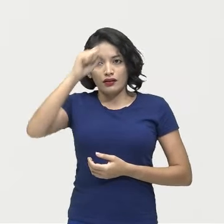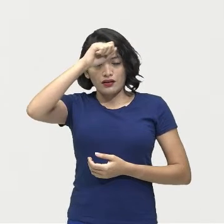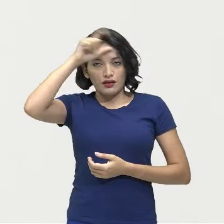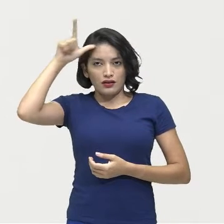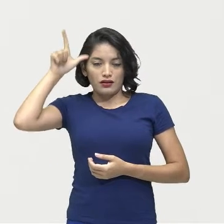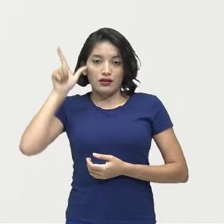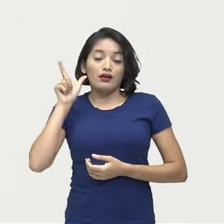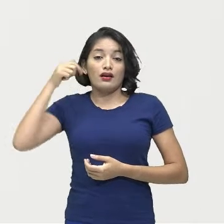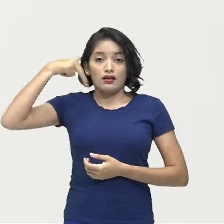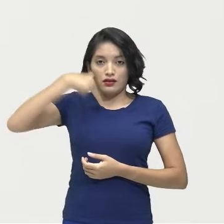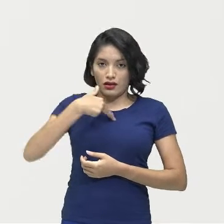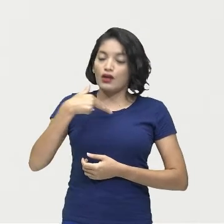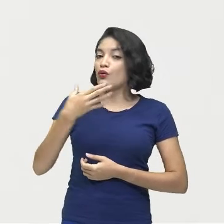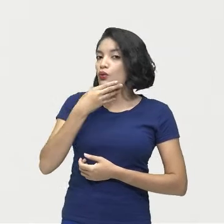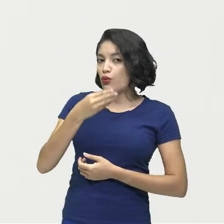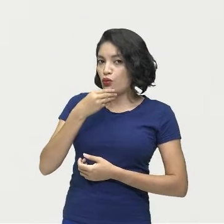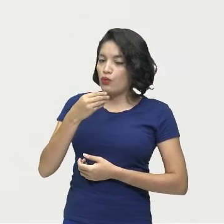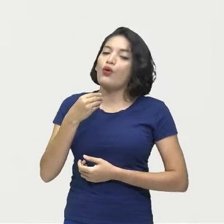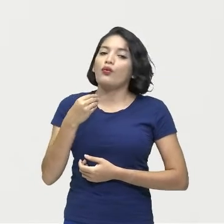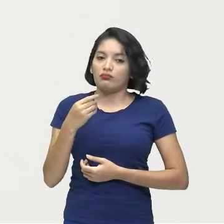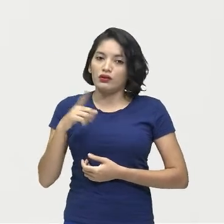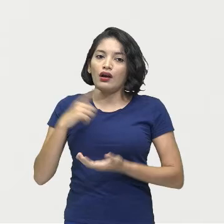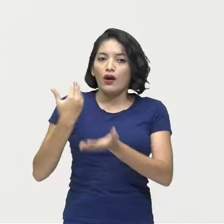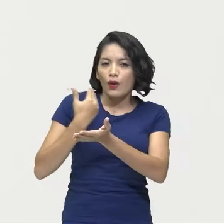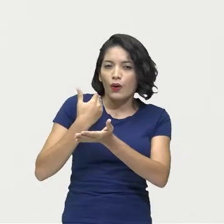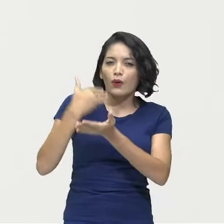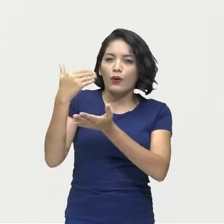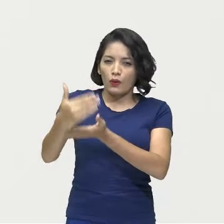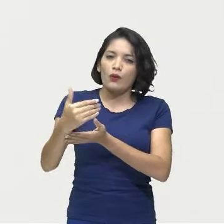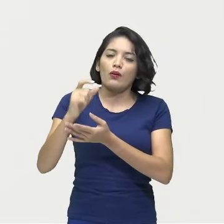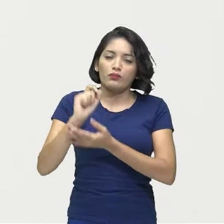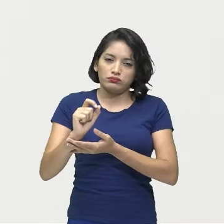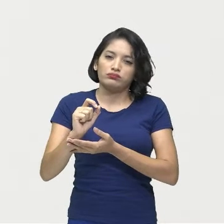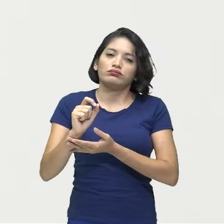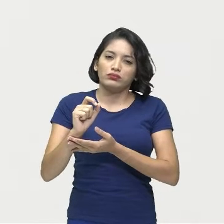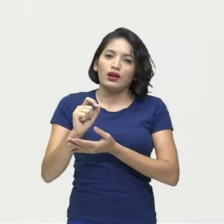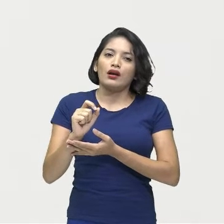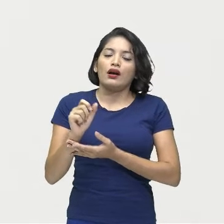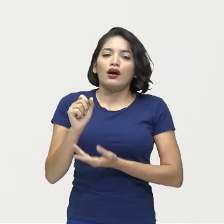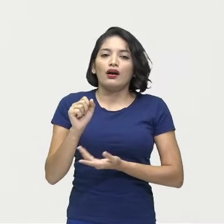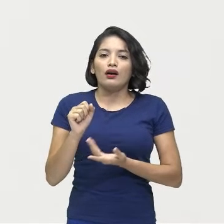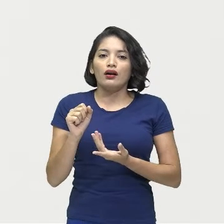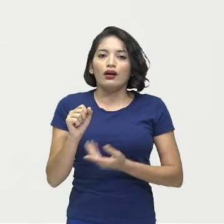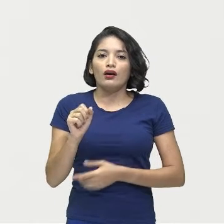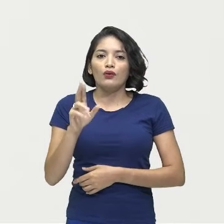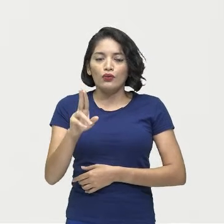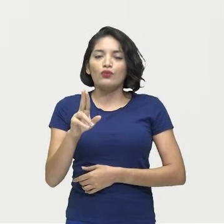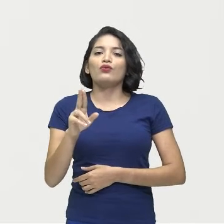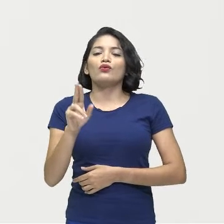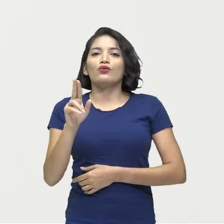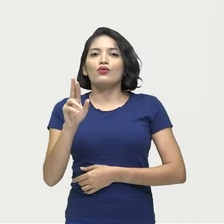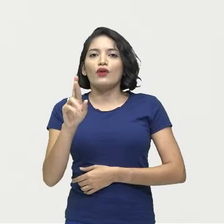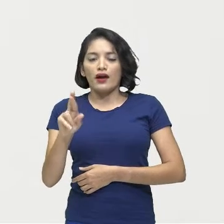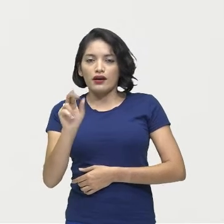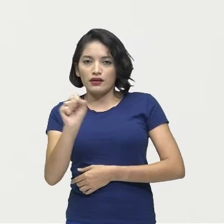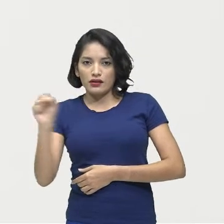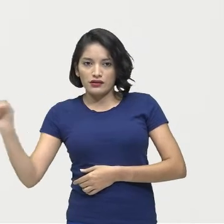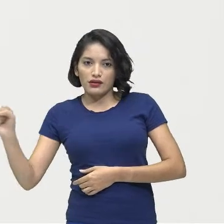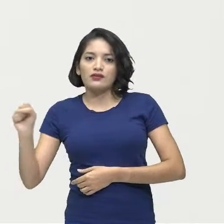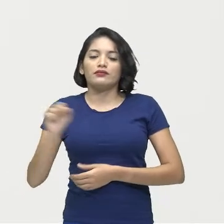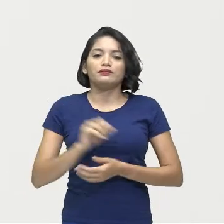de Rússia para a União das Repúblicas Socialistas Soviéticas. Olha aqui, ele vai ter aí a